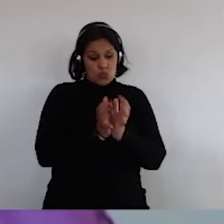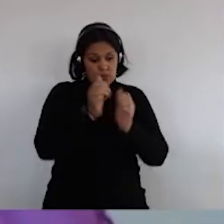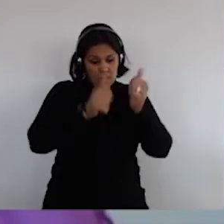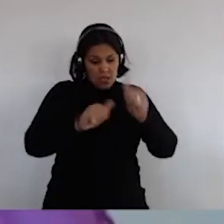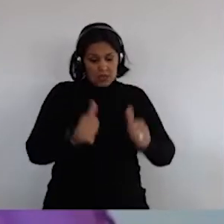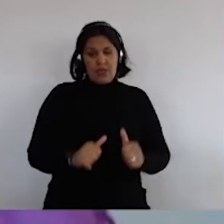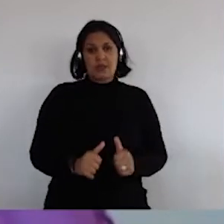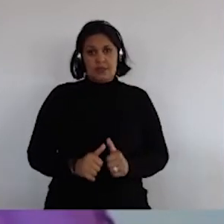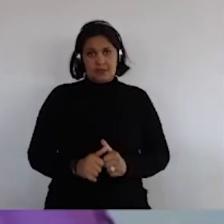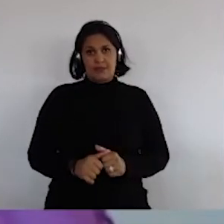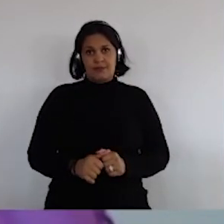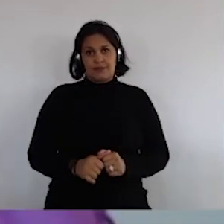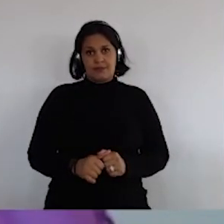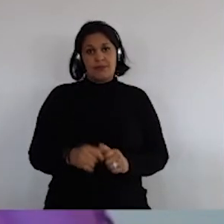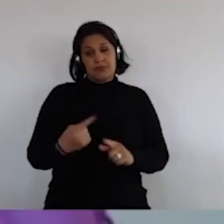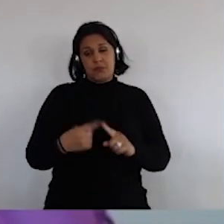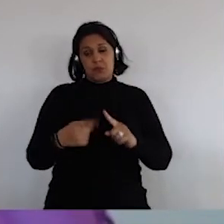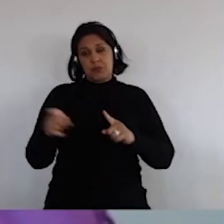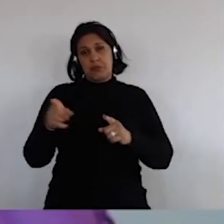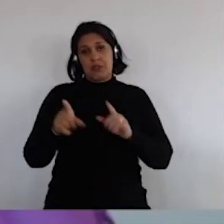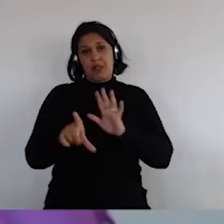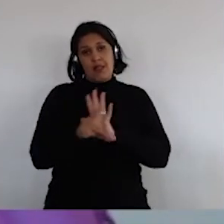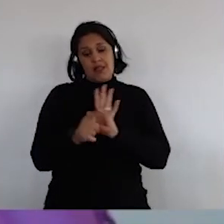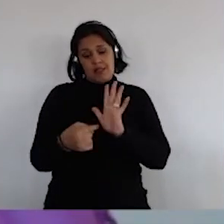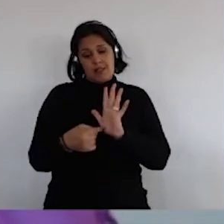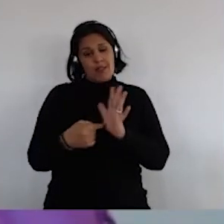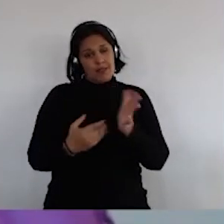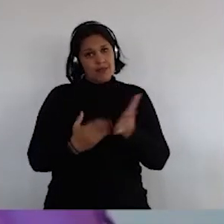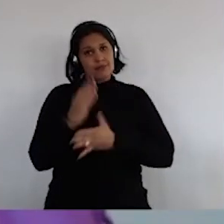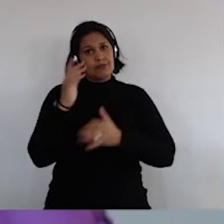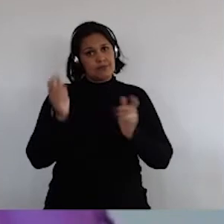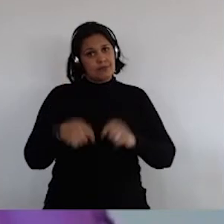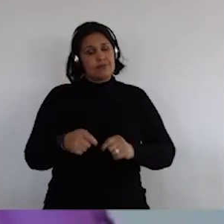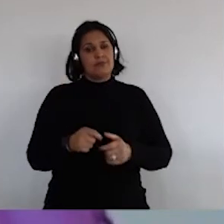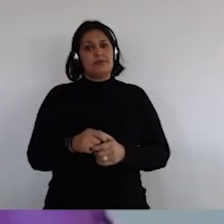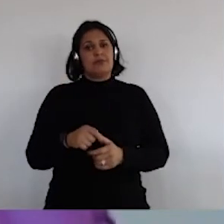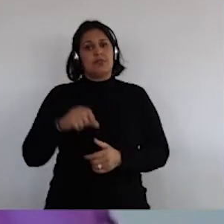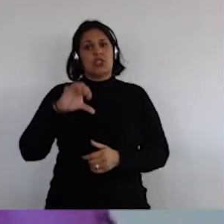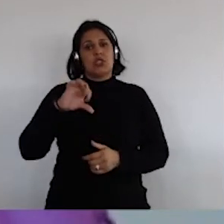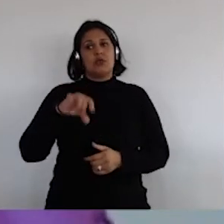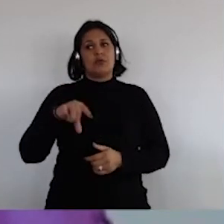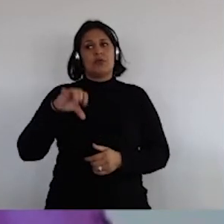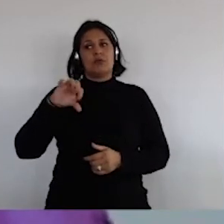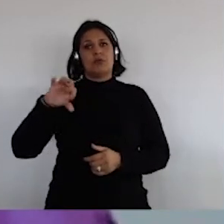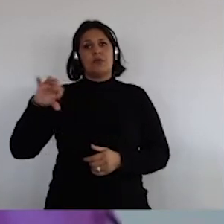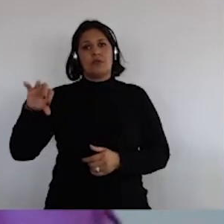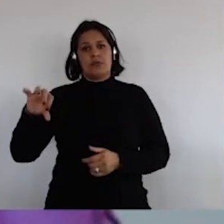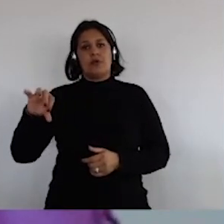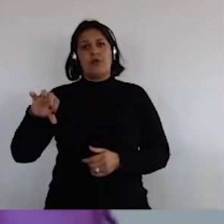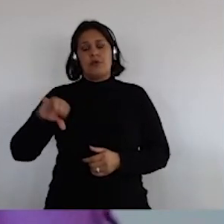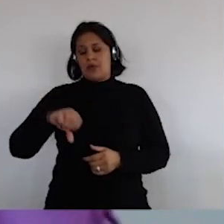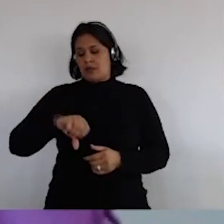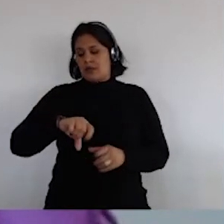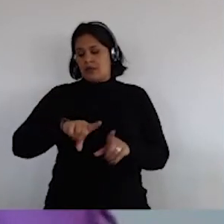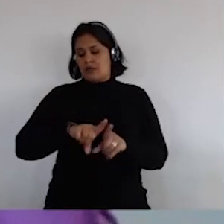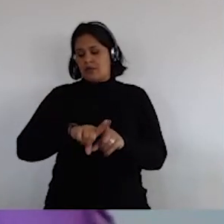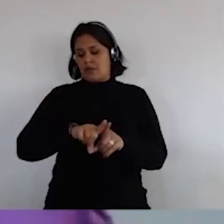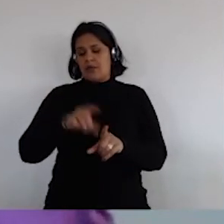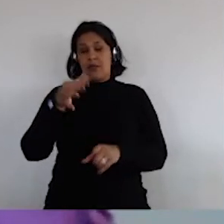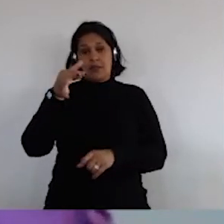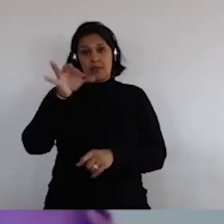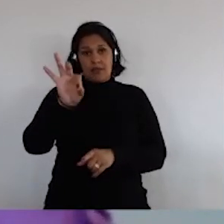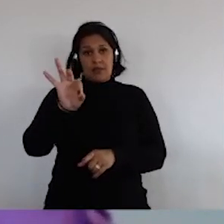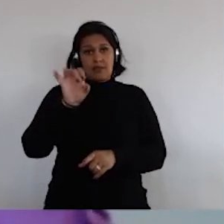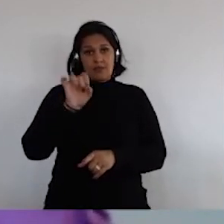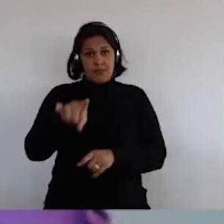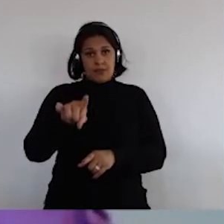lhe franqueia a legislação de regência 9.099 e a 10.259